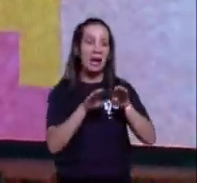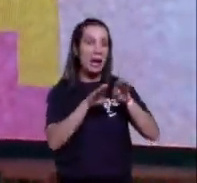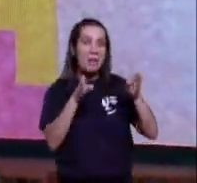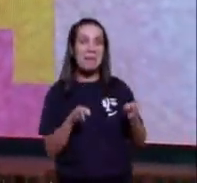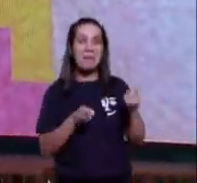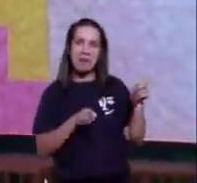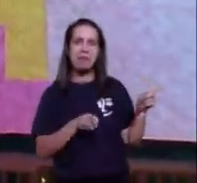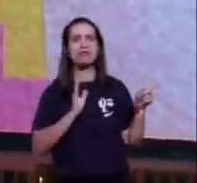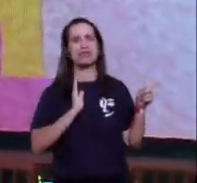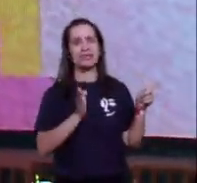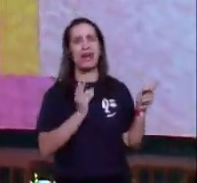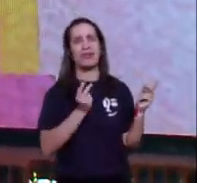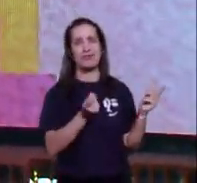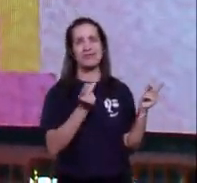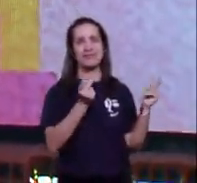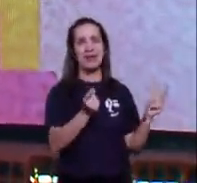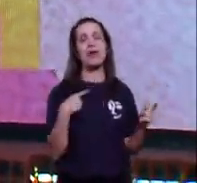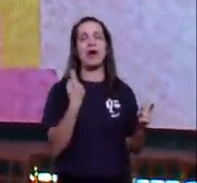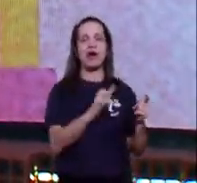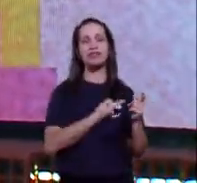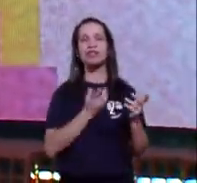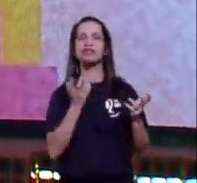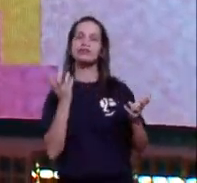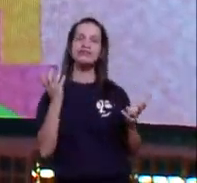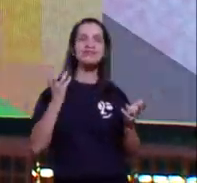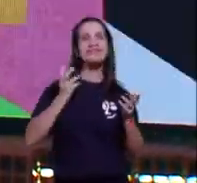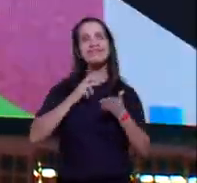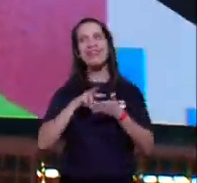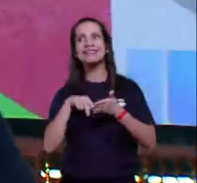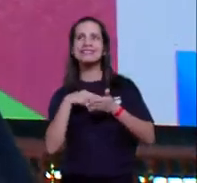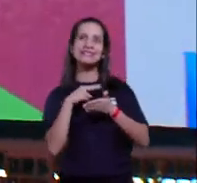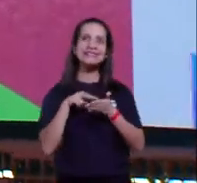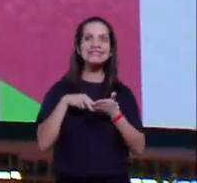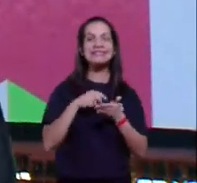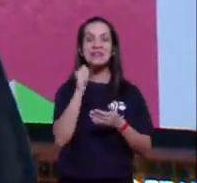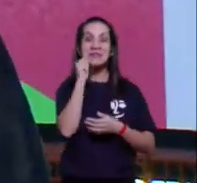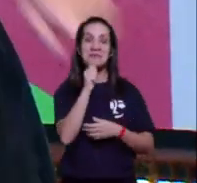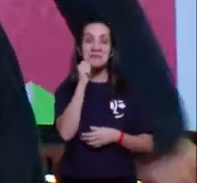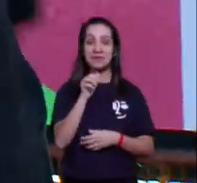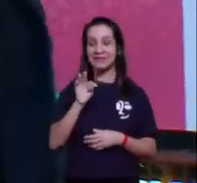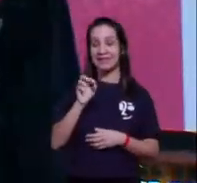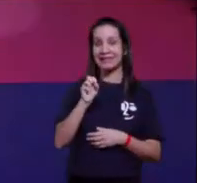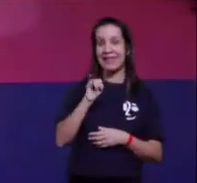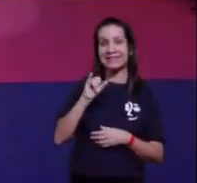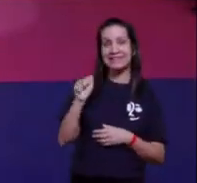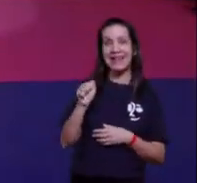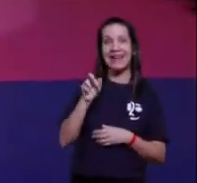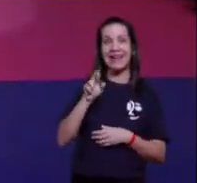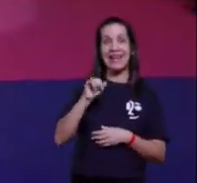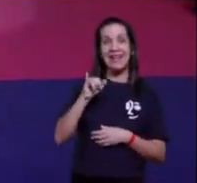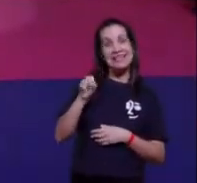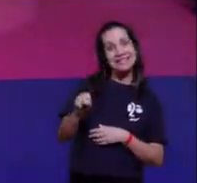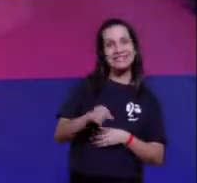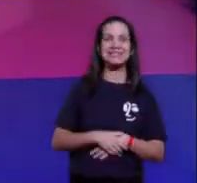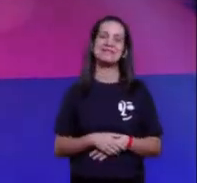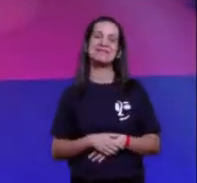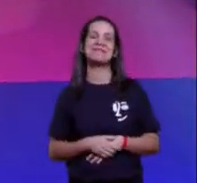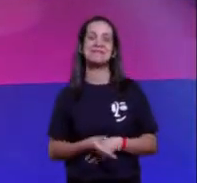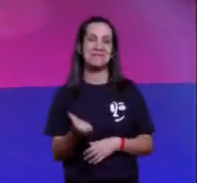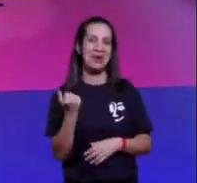arrasando há algum tempo. A gente tava no camarim ali, todo swingando com vocês, Tássia Reis. Bora.